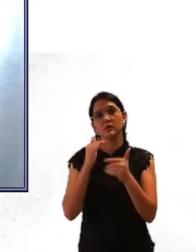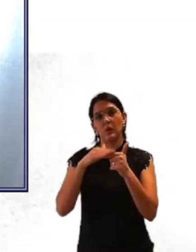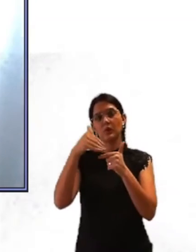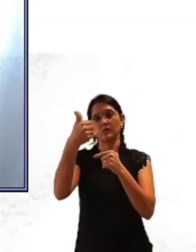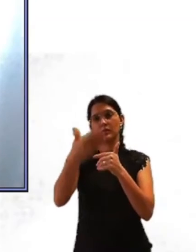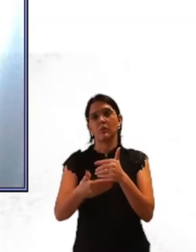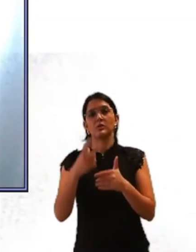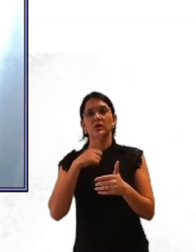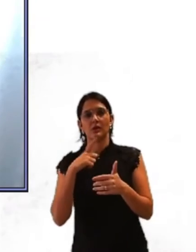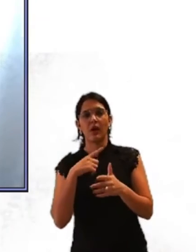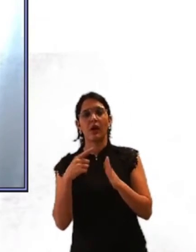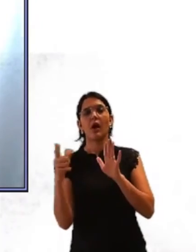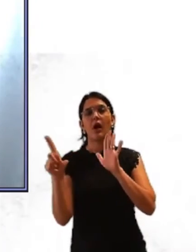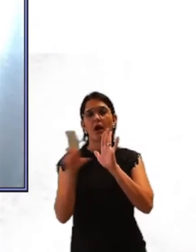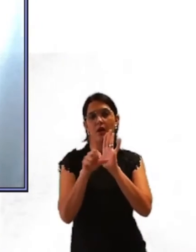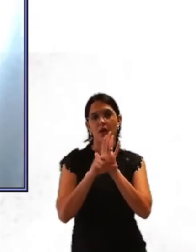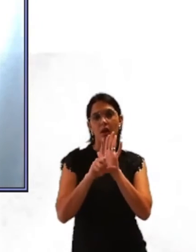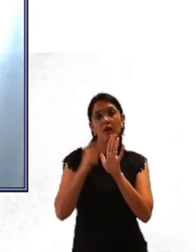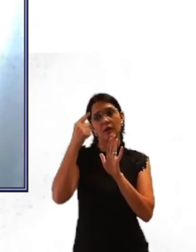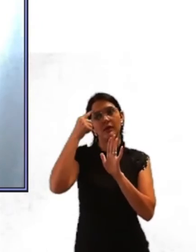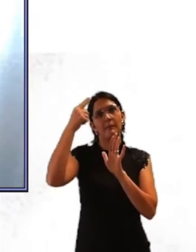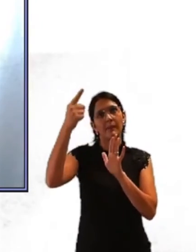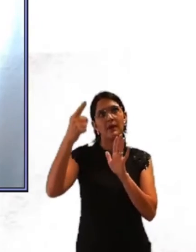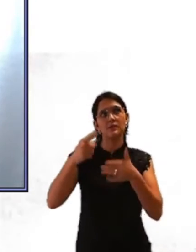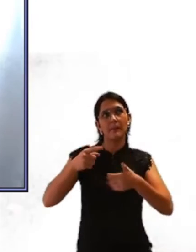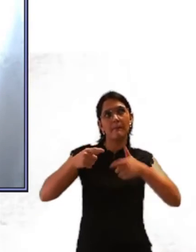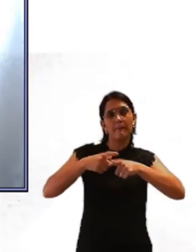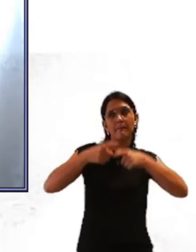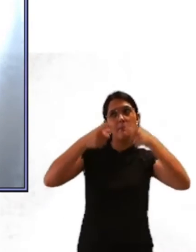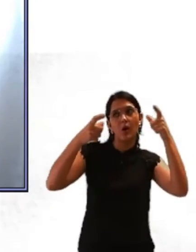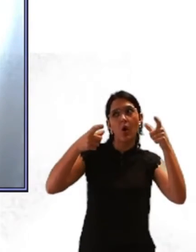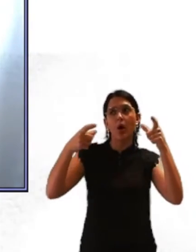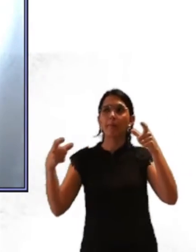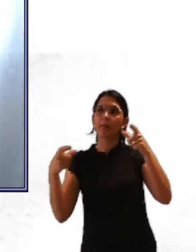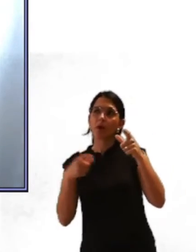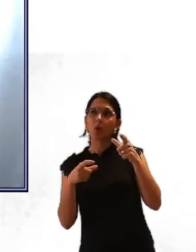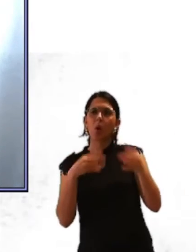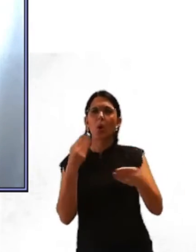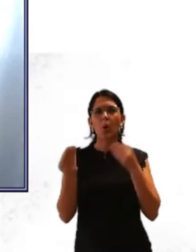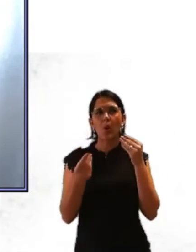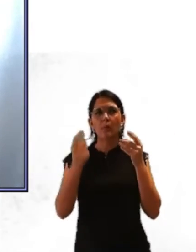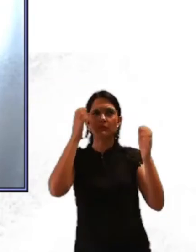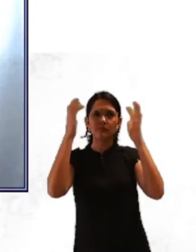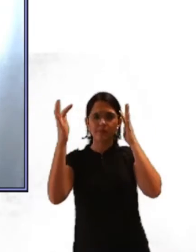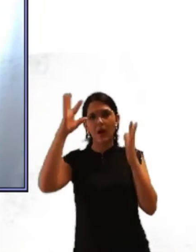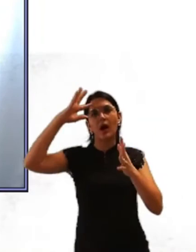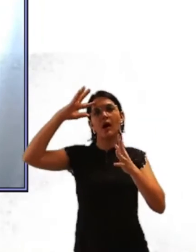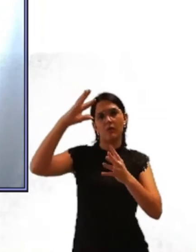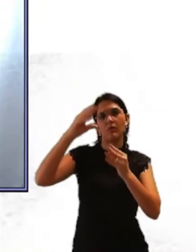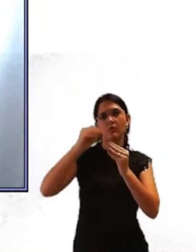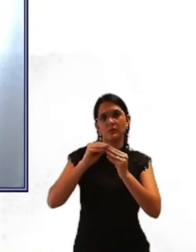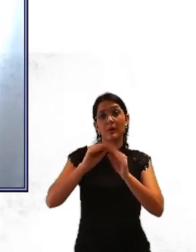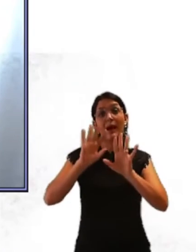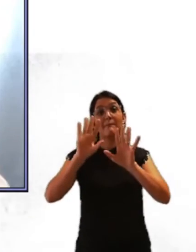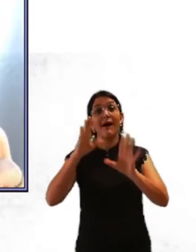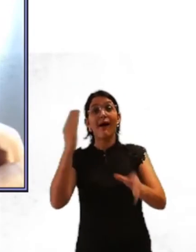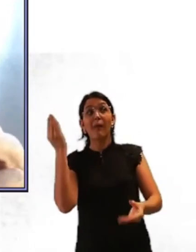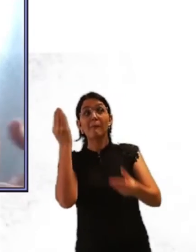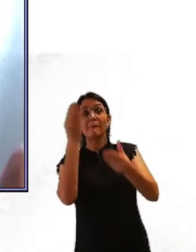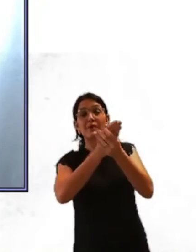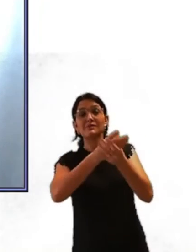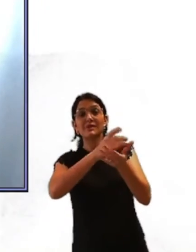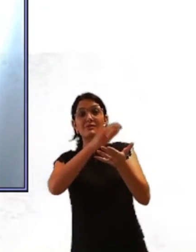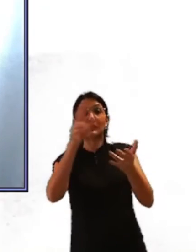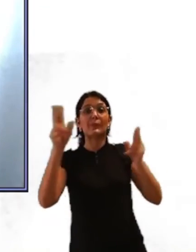subsunção, premissa maior, premissa menor, que é o silogismo, né? E a conclusão. Nesses casos, que são casos, vamos dizer assim,